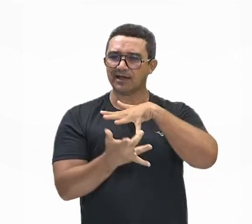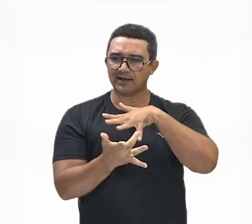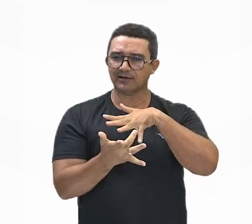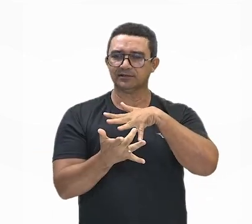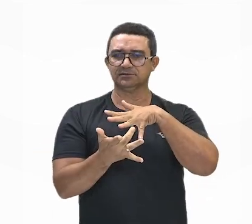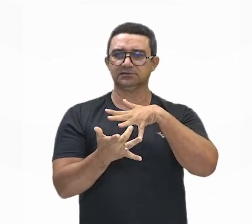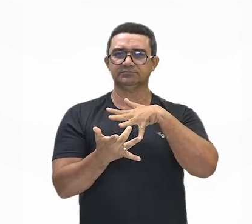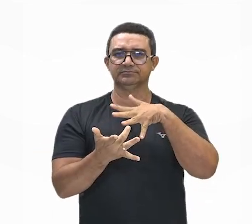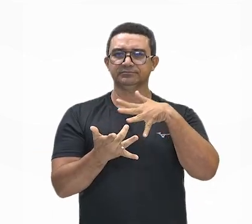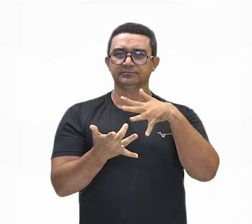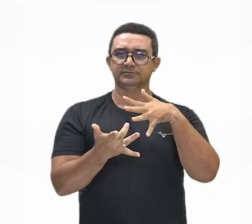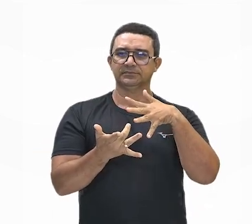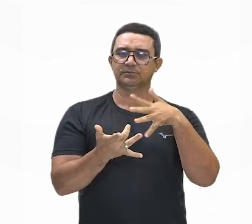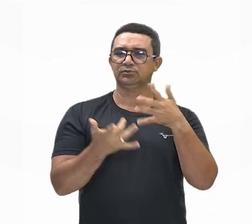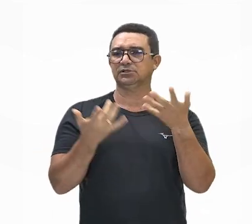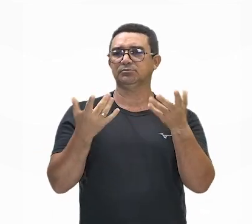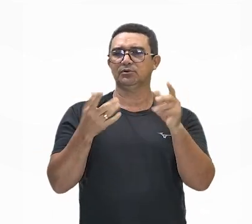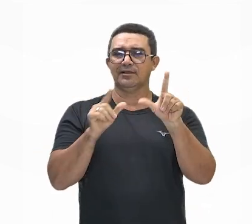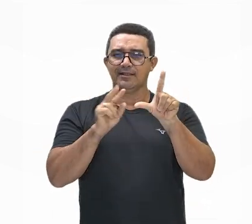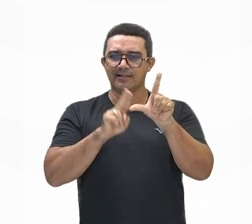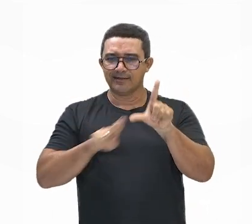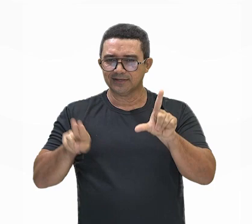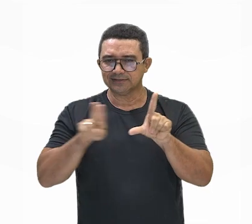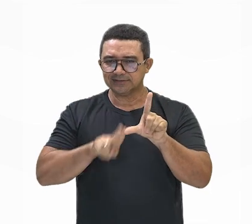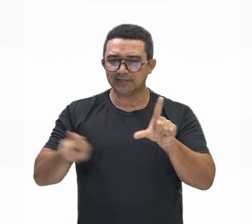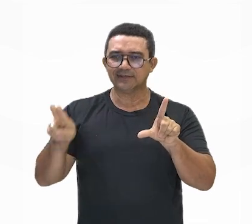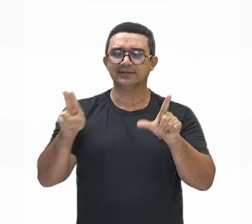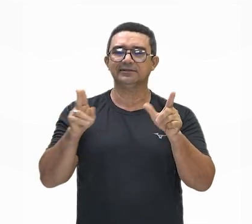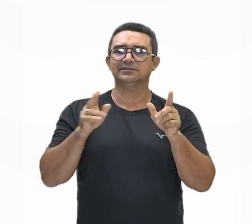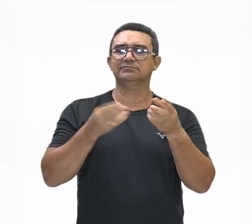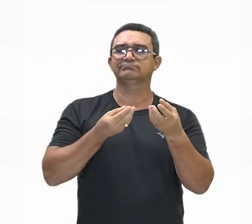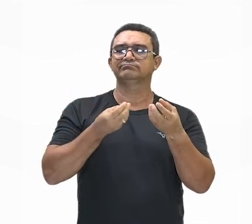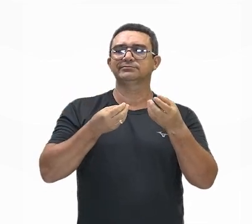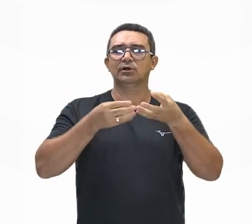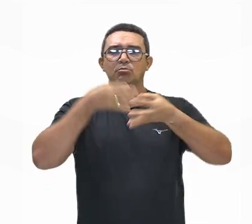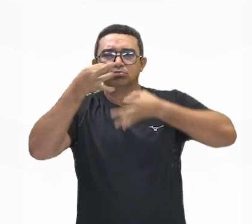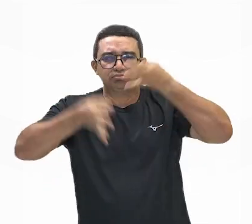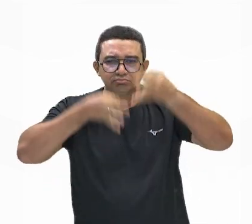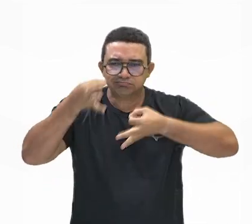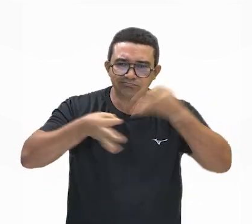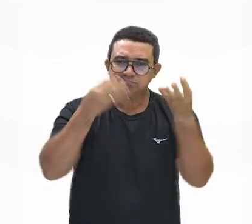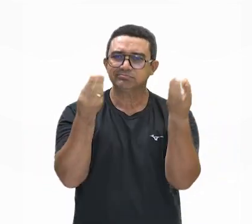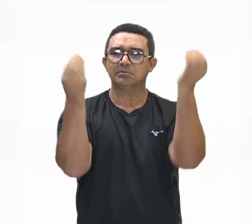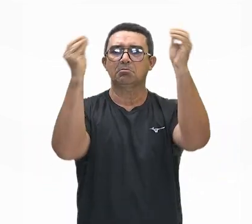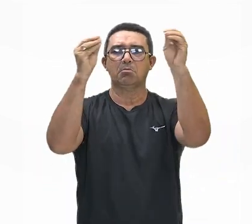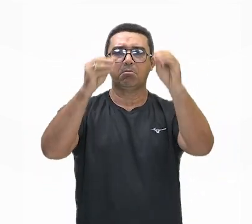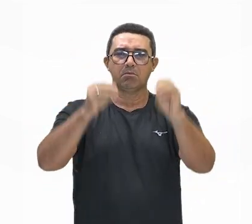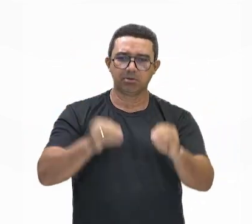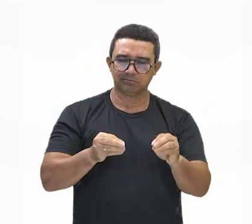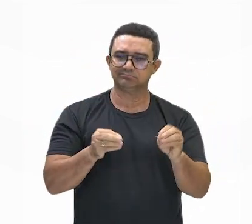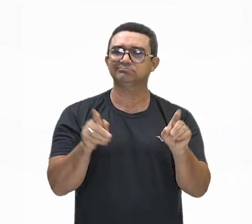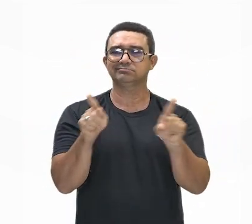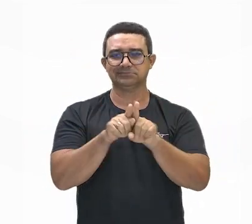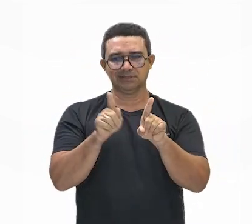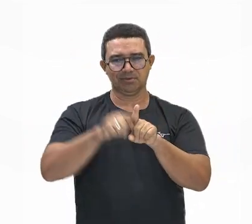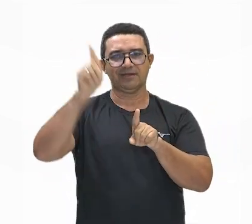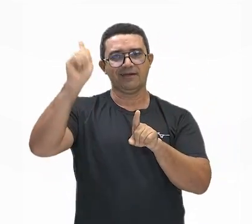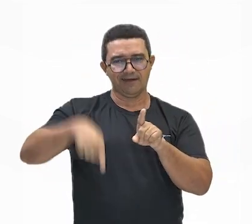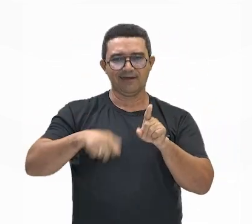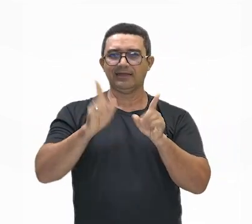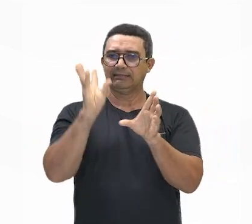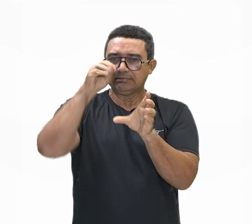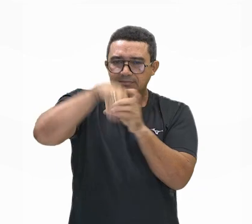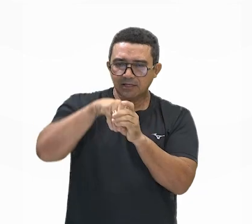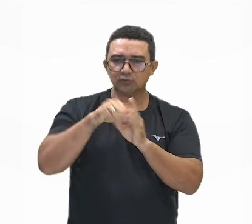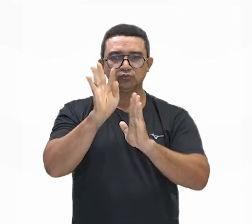as legendas, comentários, posts, eles também fazem parte dos gêneros textuais digitais.